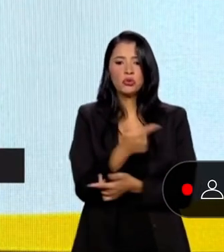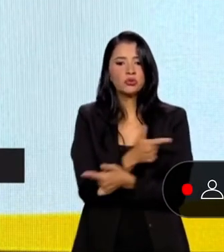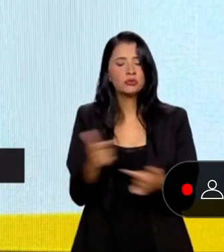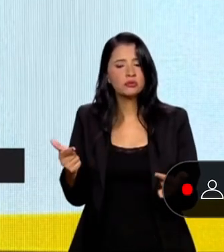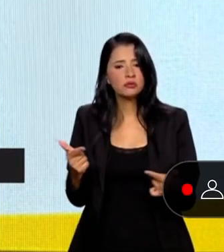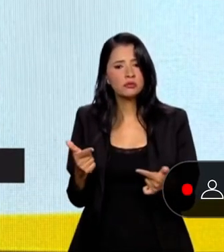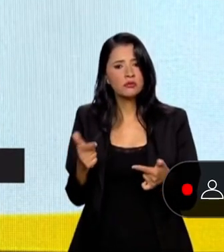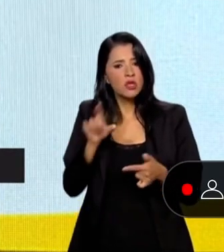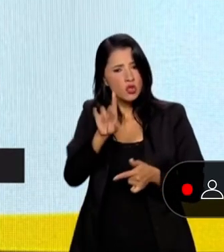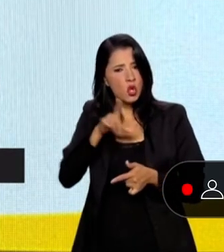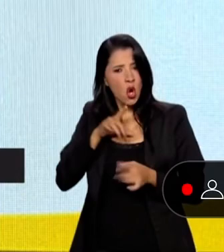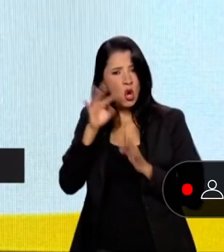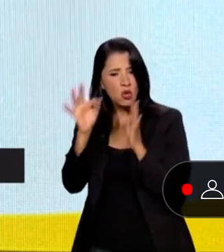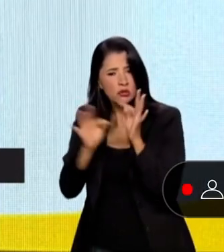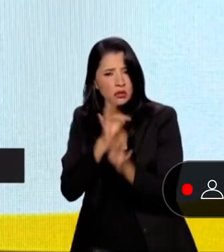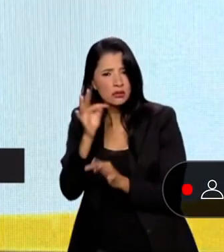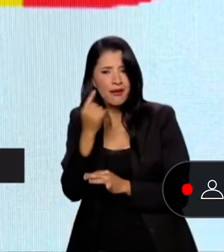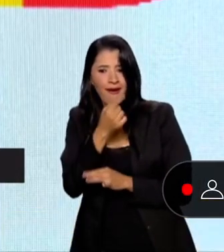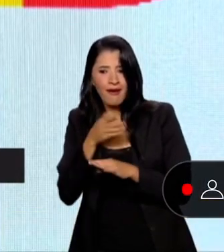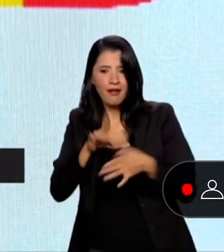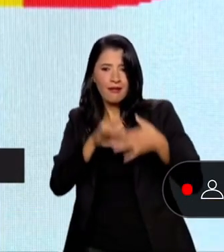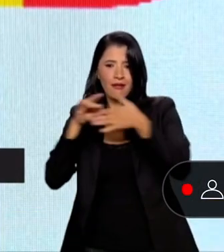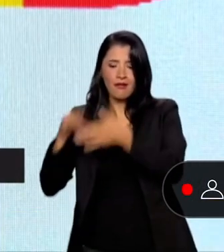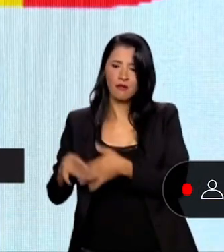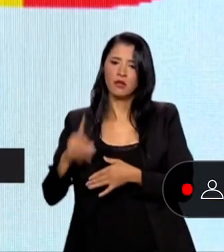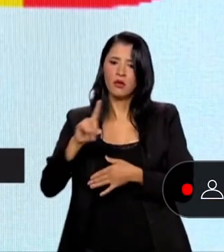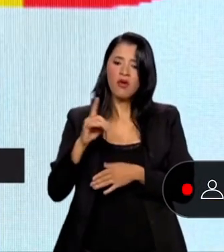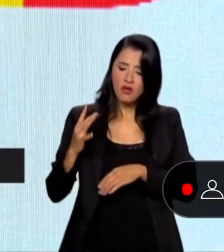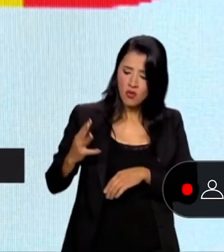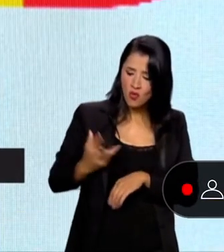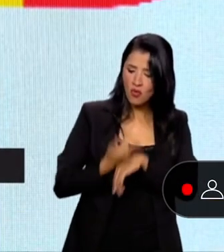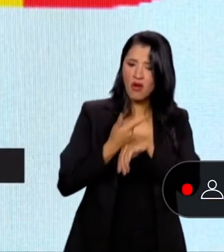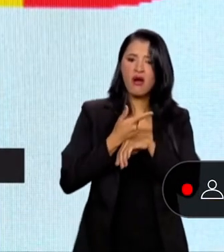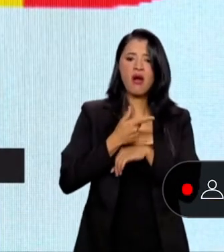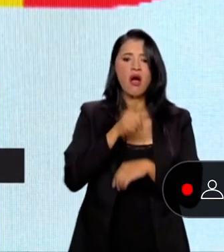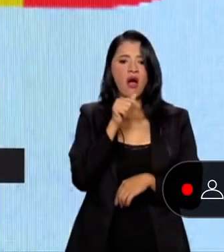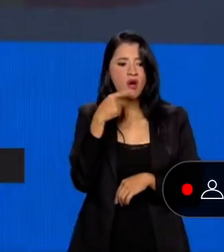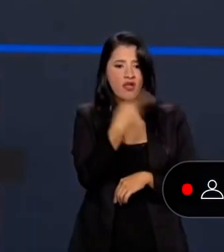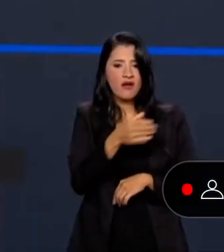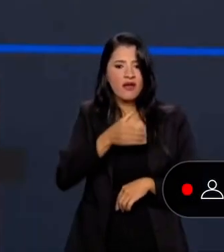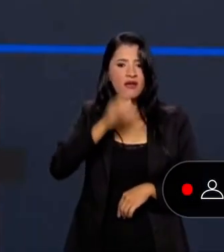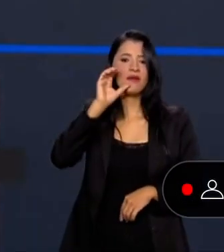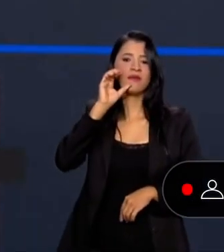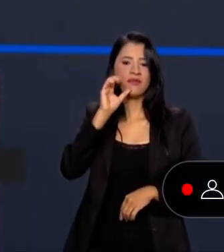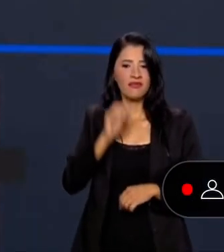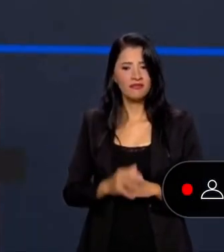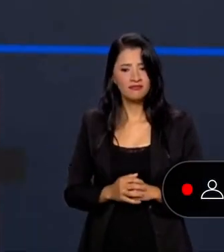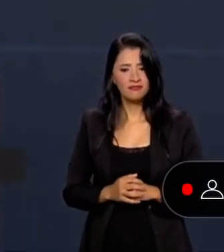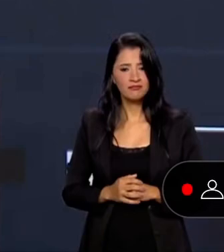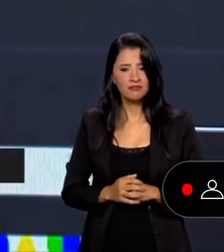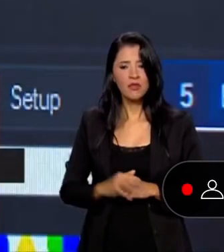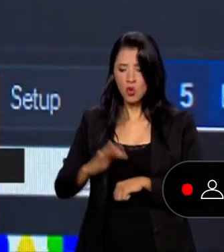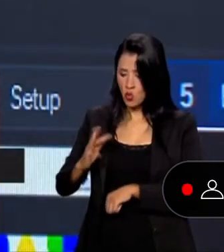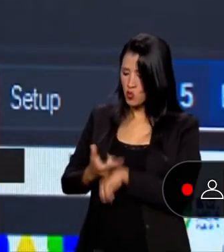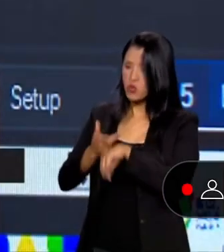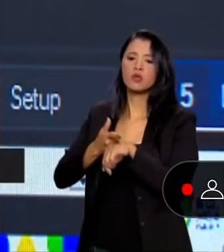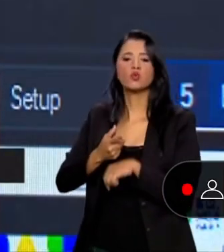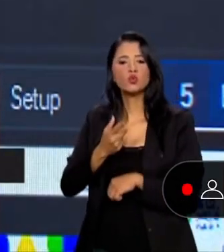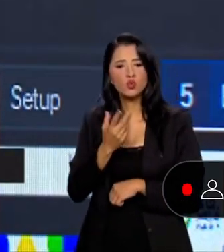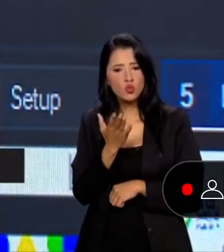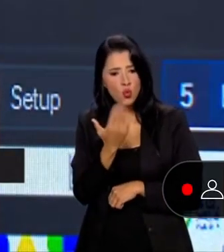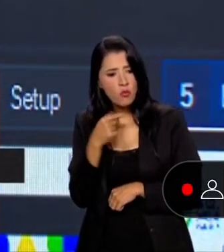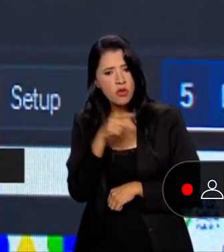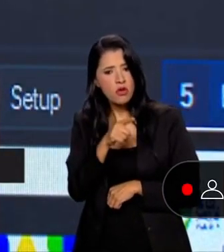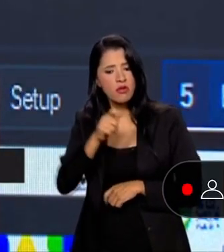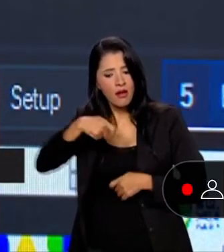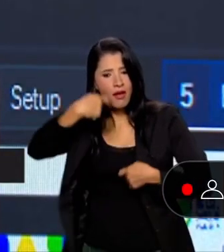Mas não é só tratar no dentista, é a qualidade da água que a pessoa vai beber, é a qualidade da comida que a